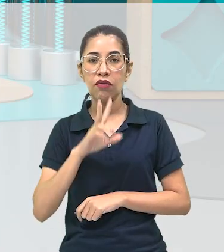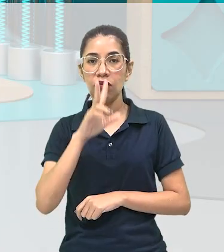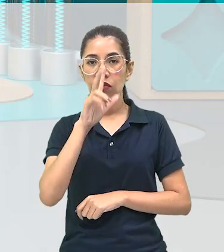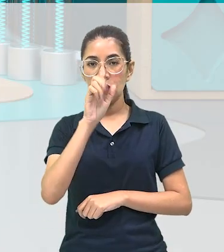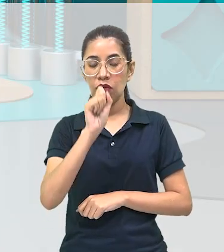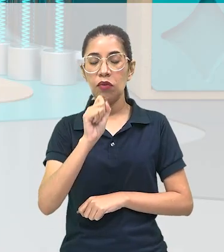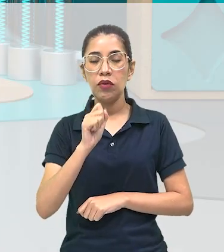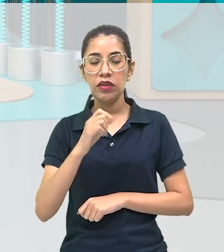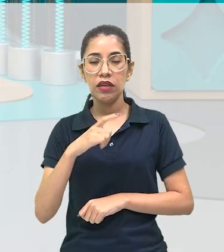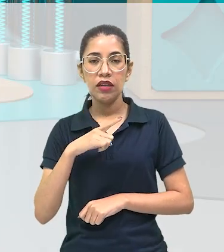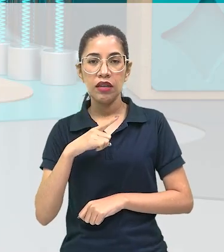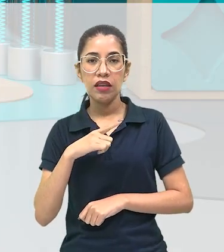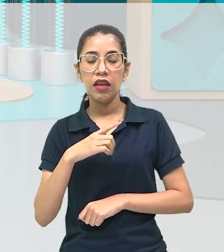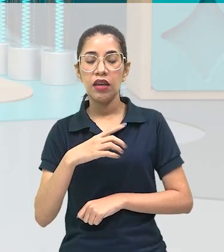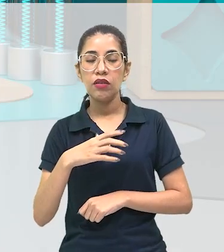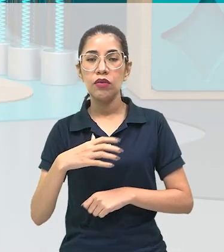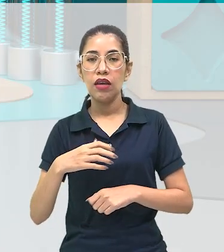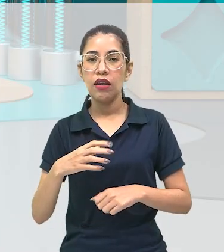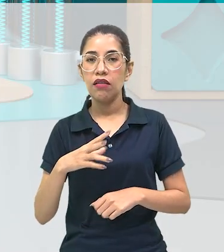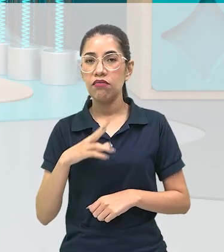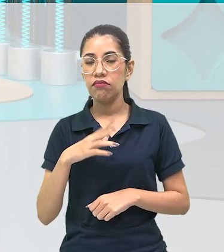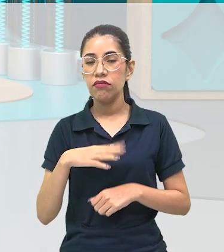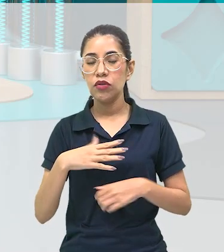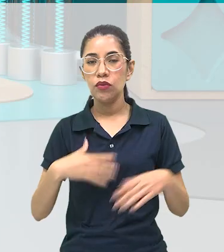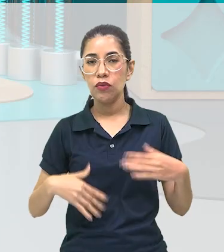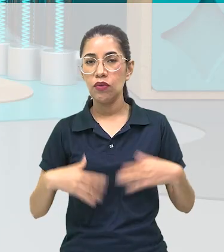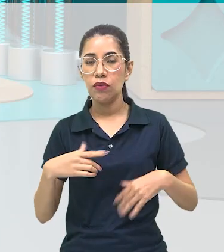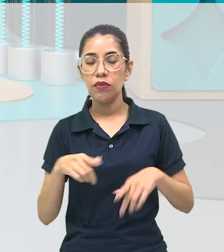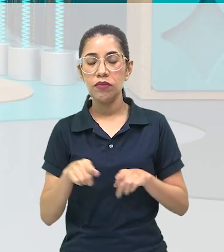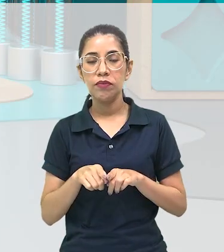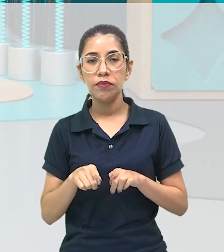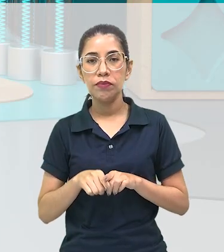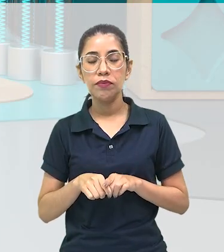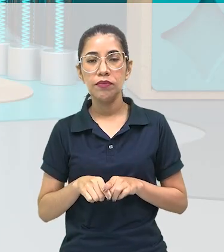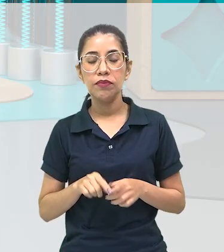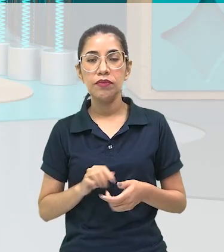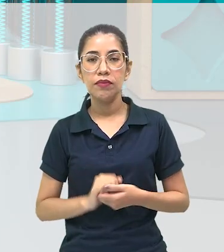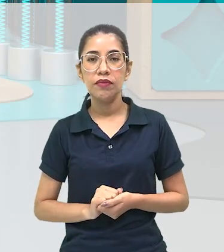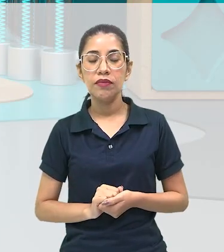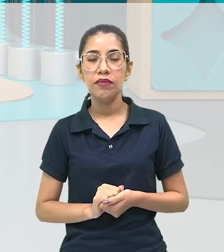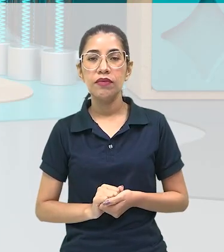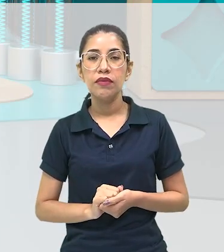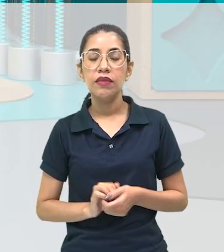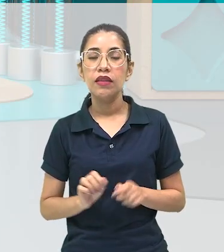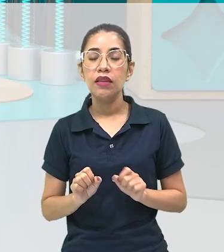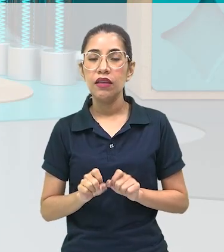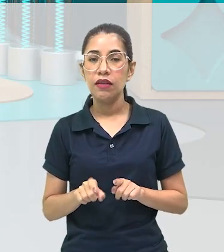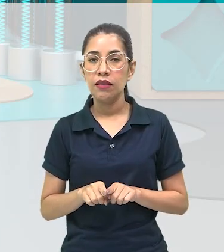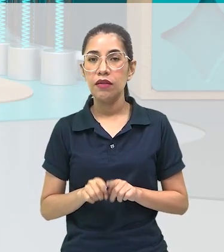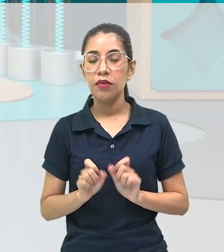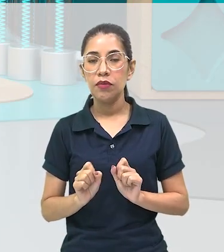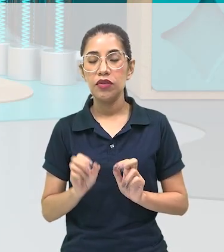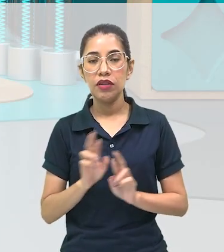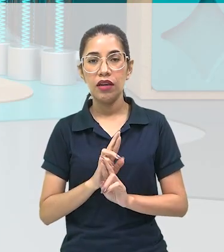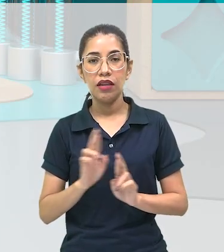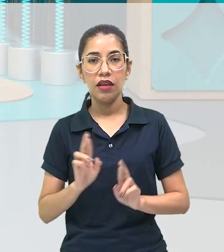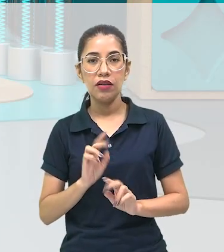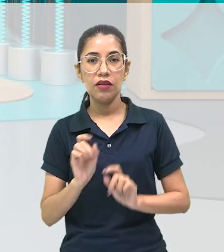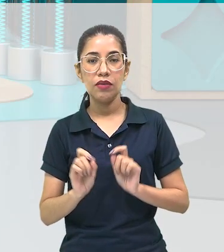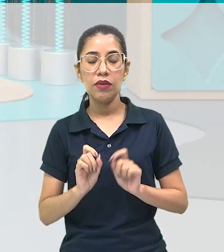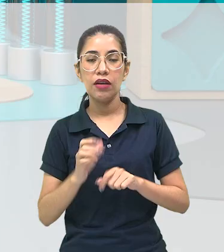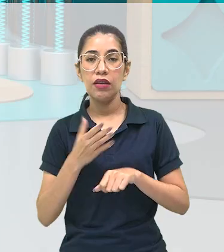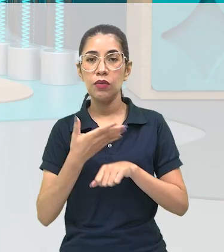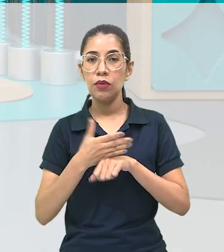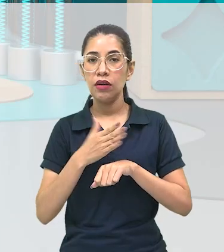força física deles, né? Do volume da força física que eles têm. E com certeza também relacionado à rigorosidade